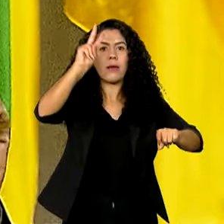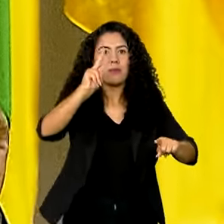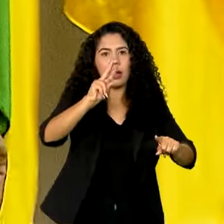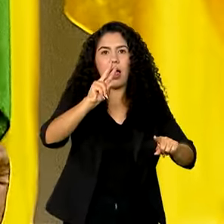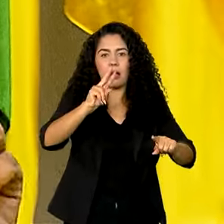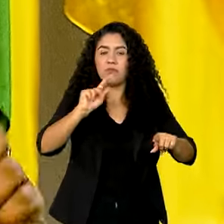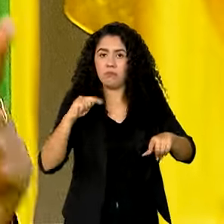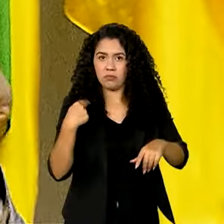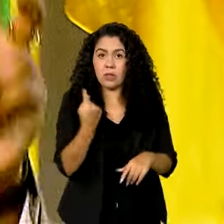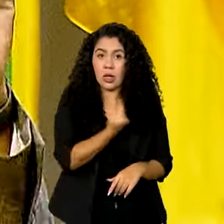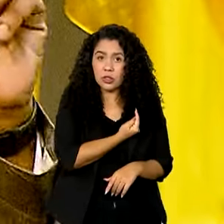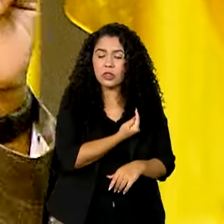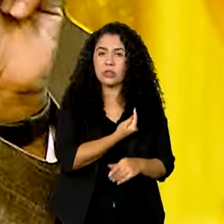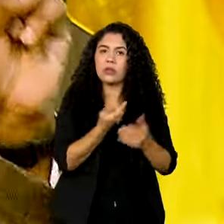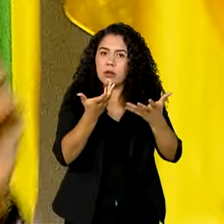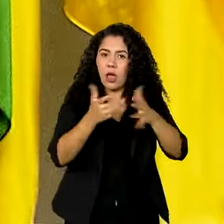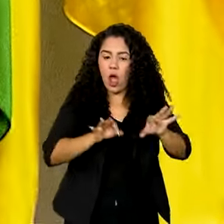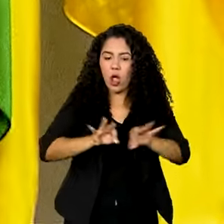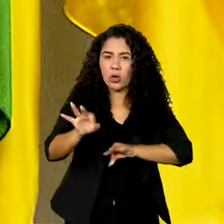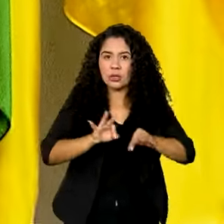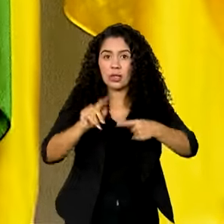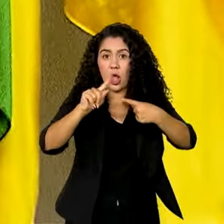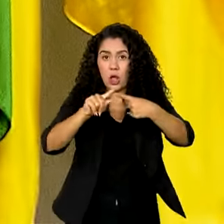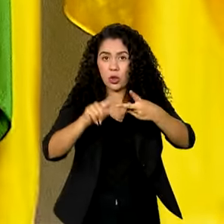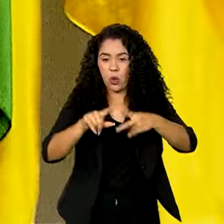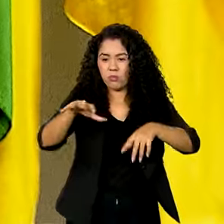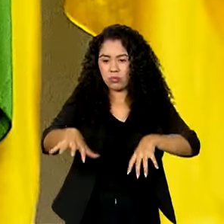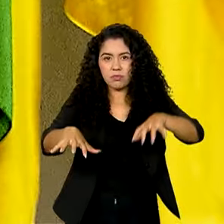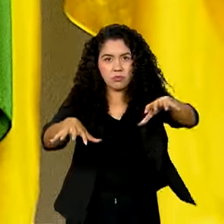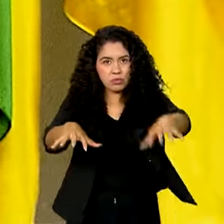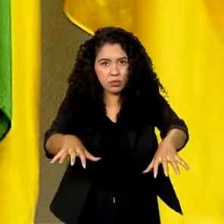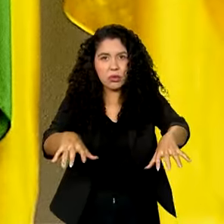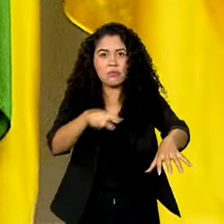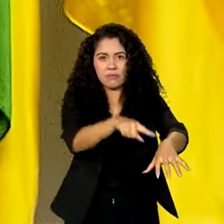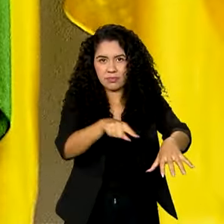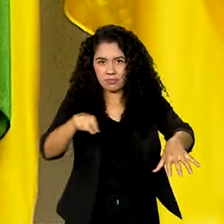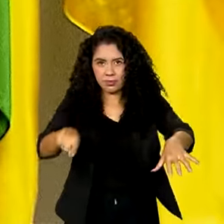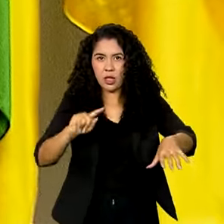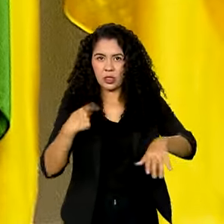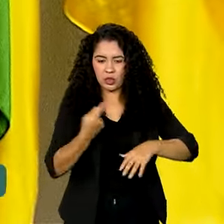dois, né? Na falta de um, faremos dois memoriais, teremos.